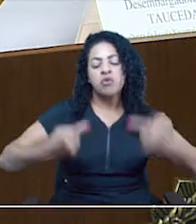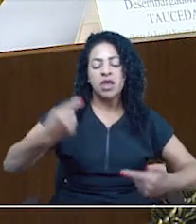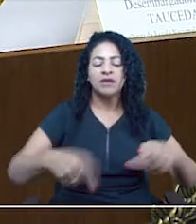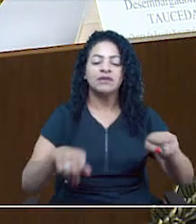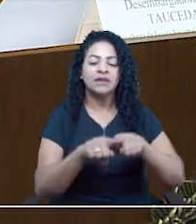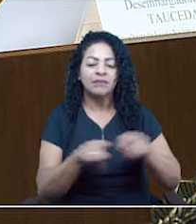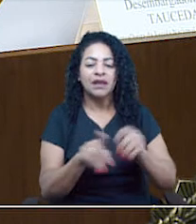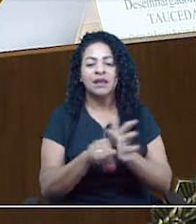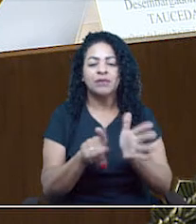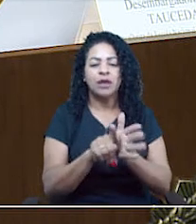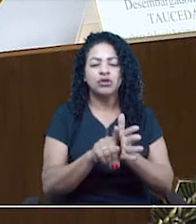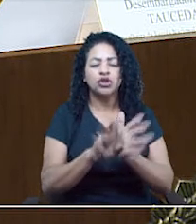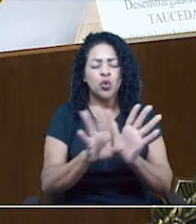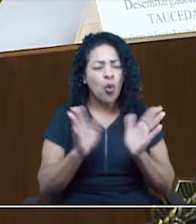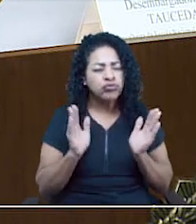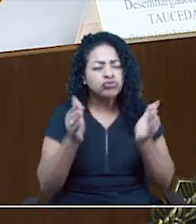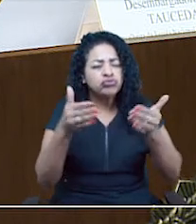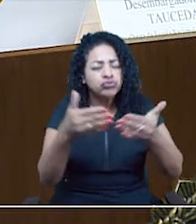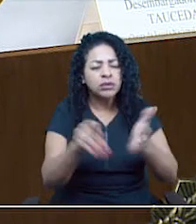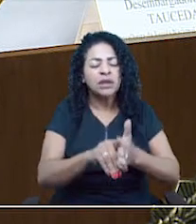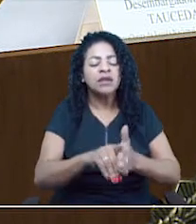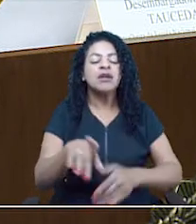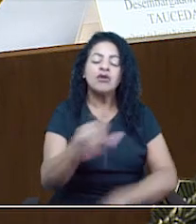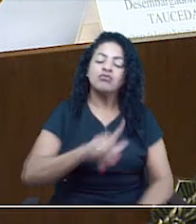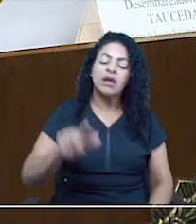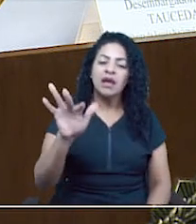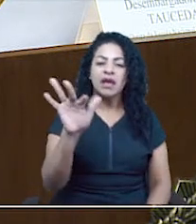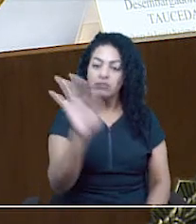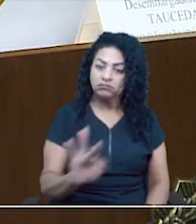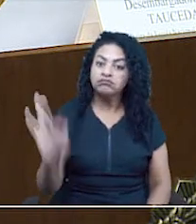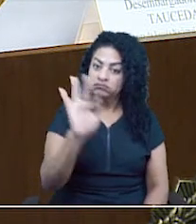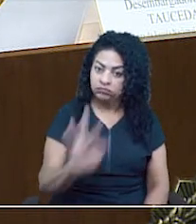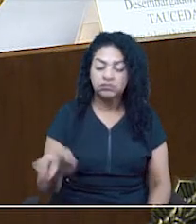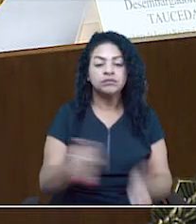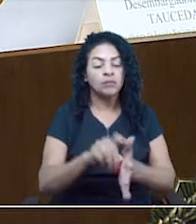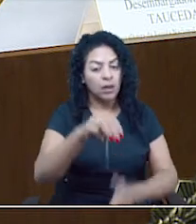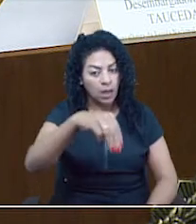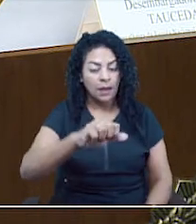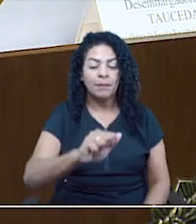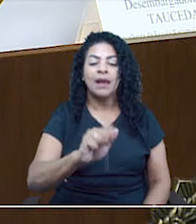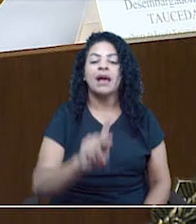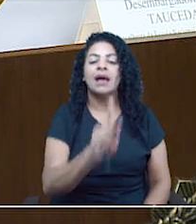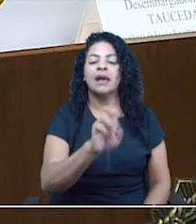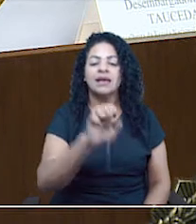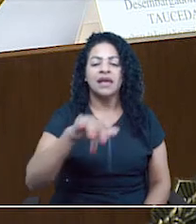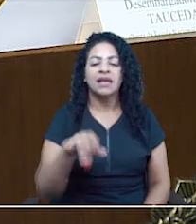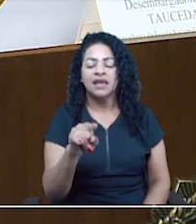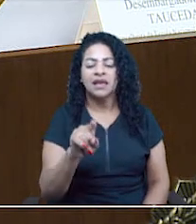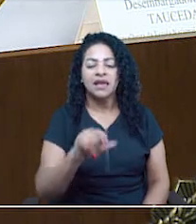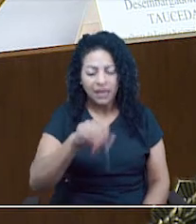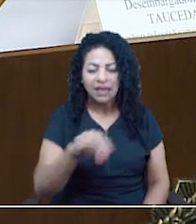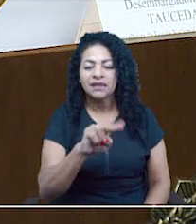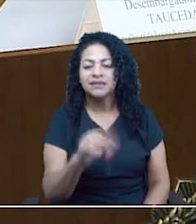do Trabalho, pela Universidade Presbiteriana de Mackenzie, especialista em Direito do Trabalho pela Universidade